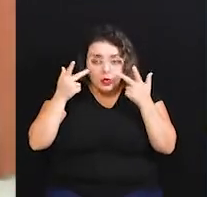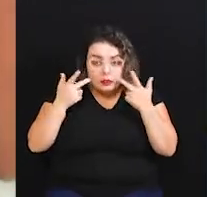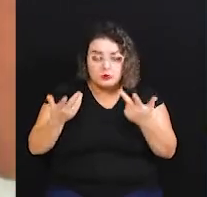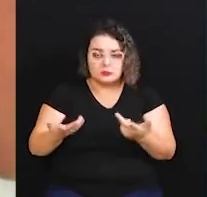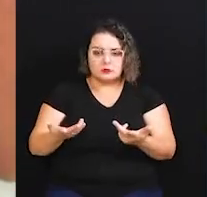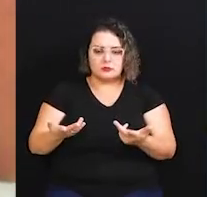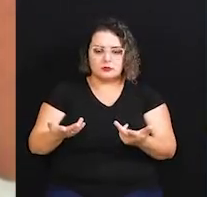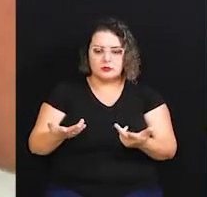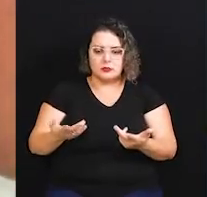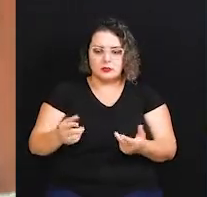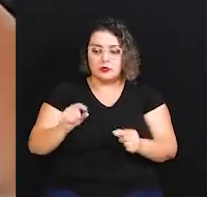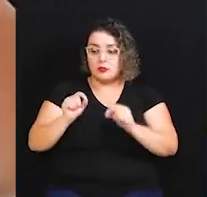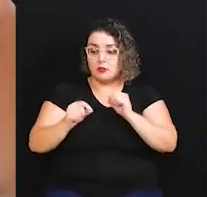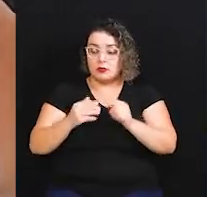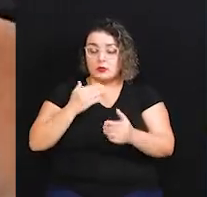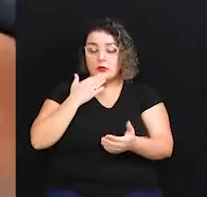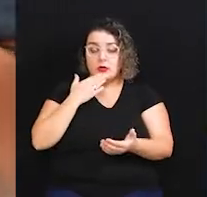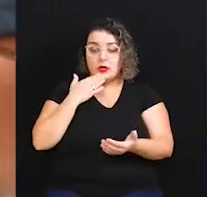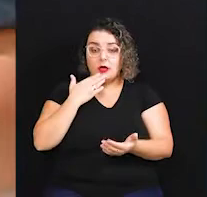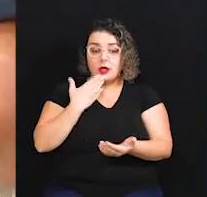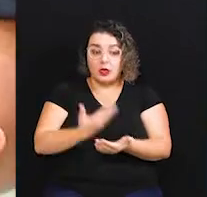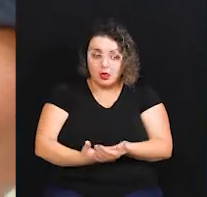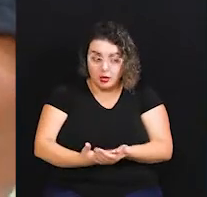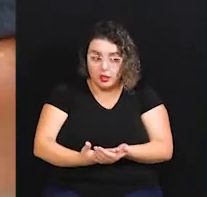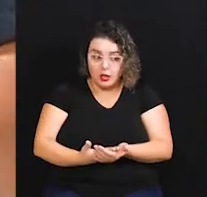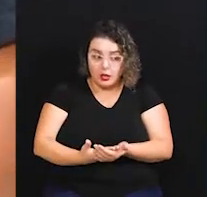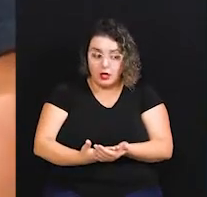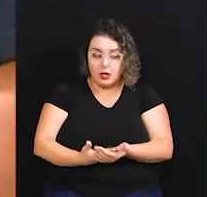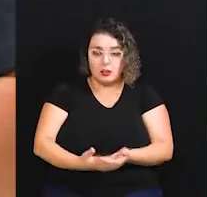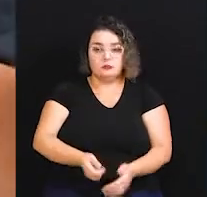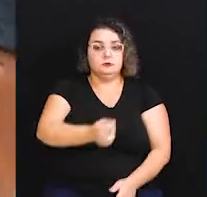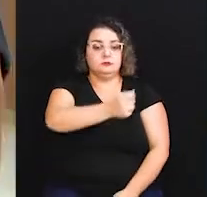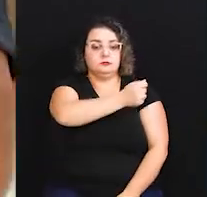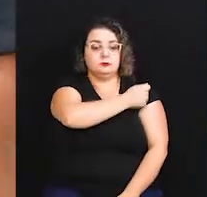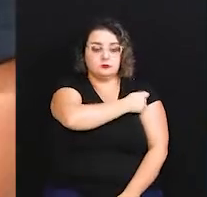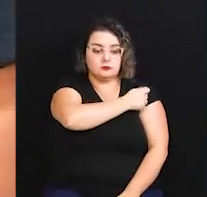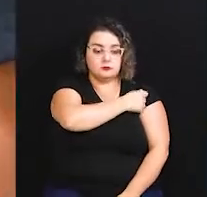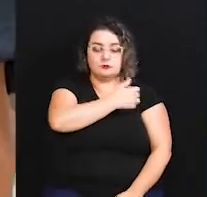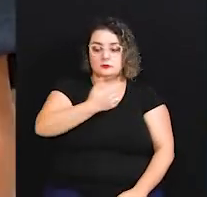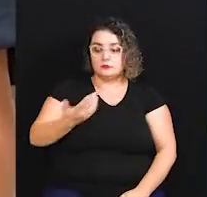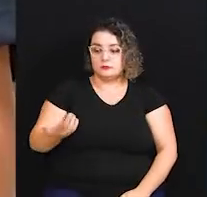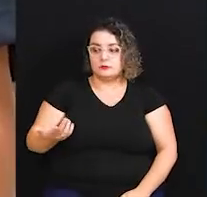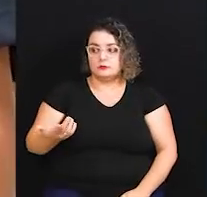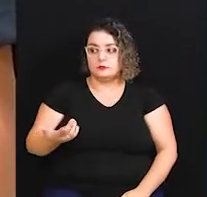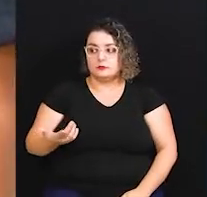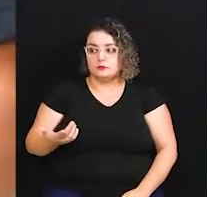O que eu fico impressionado quando tem alguns alunos aqui, olha, eu vou fazer